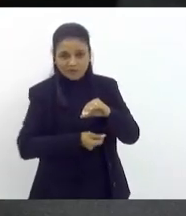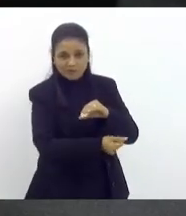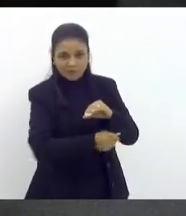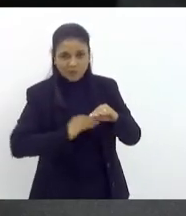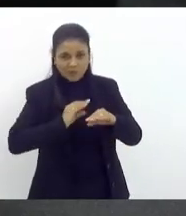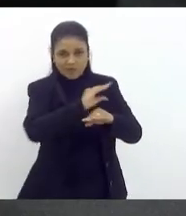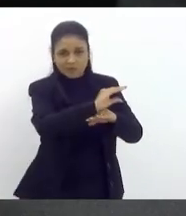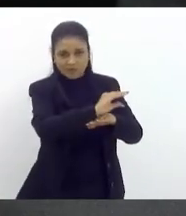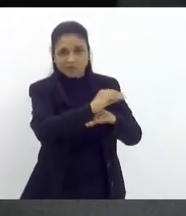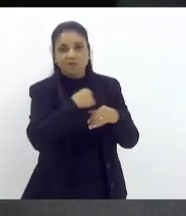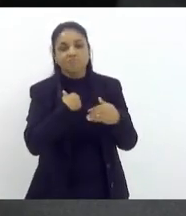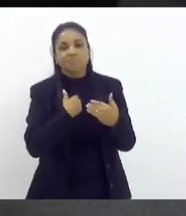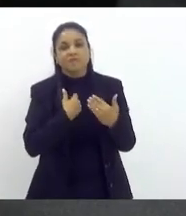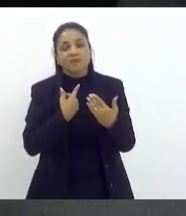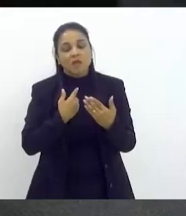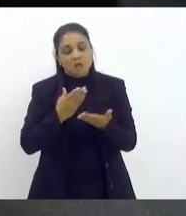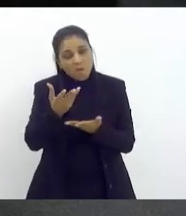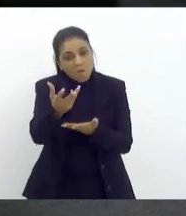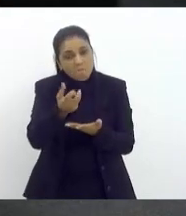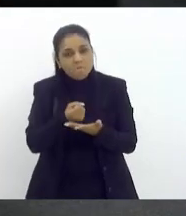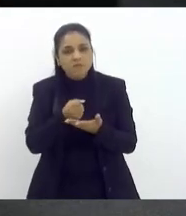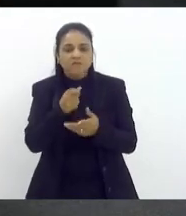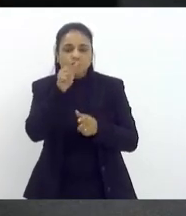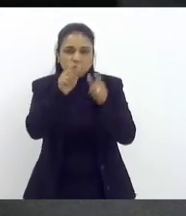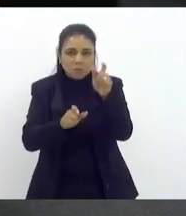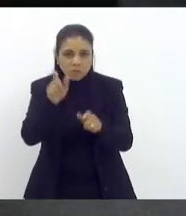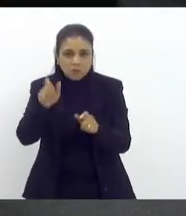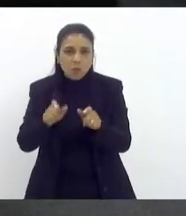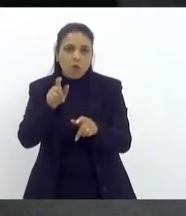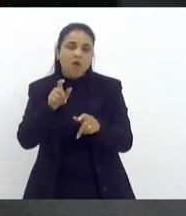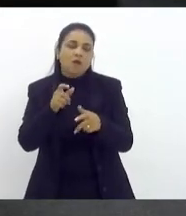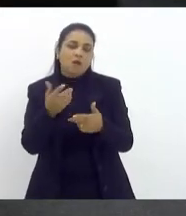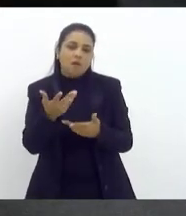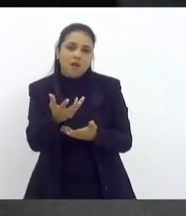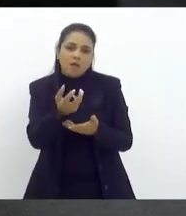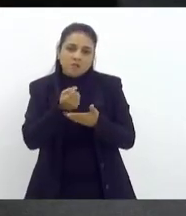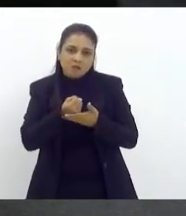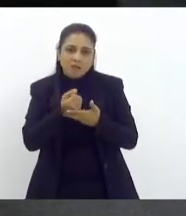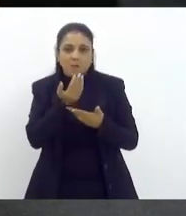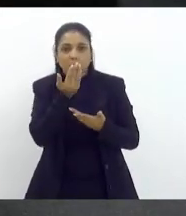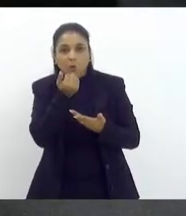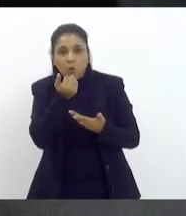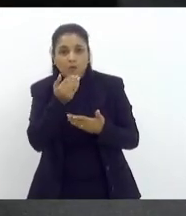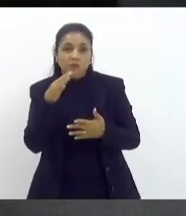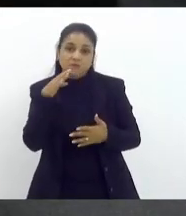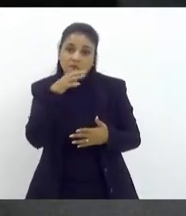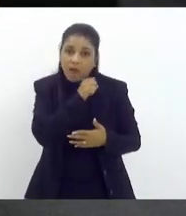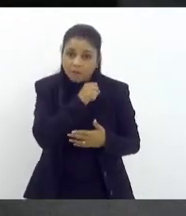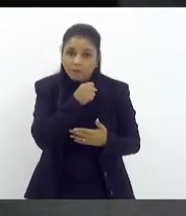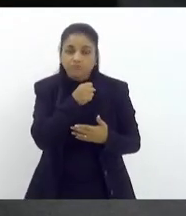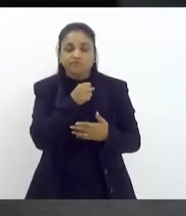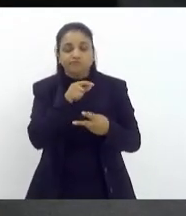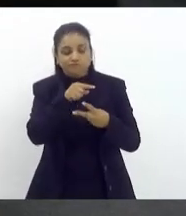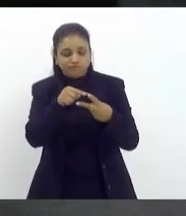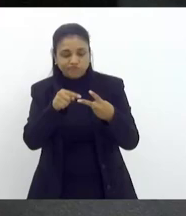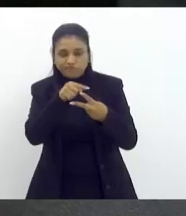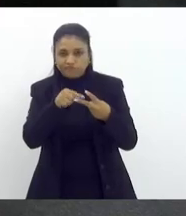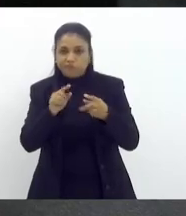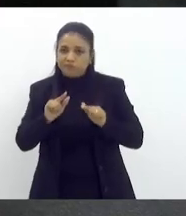casa ocorreu para ter mas o reajuste do aluguel social precisa ser imediato são duas ações